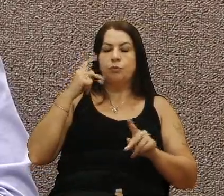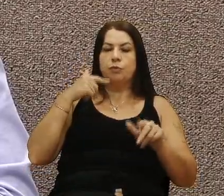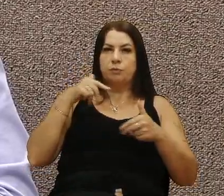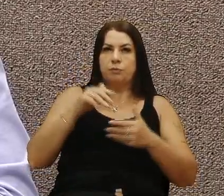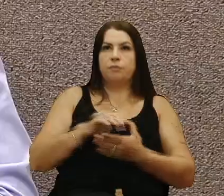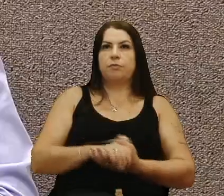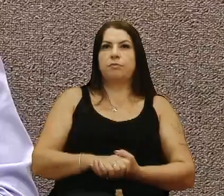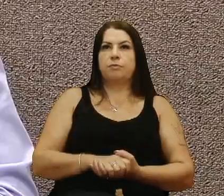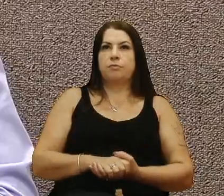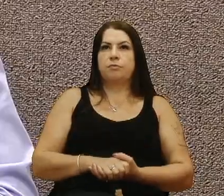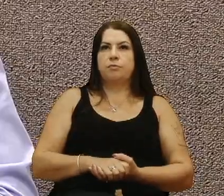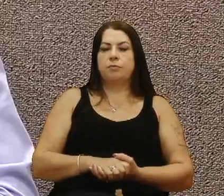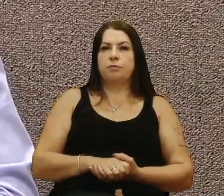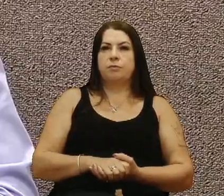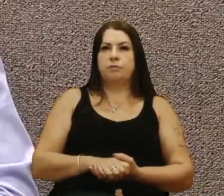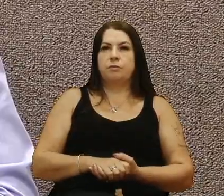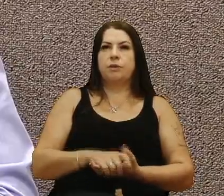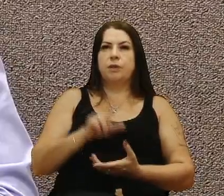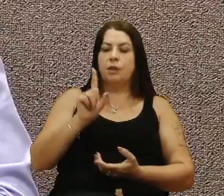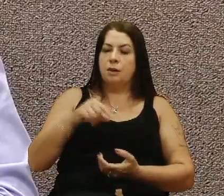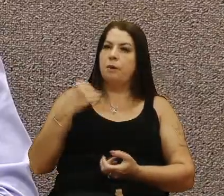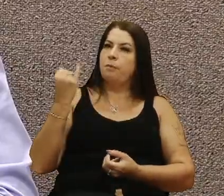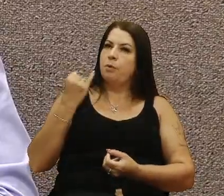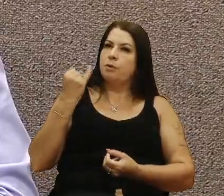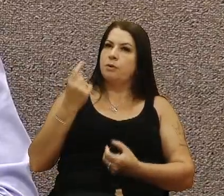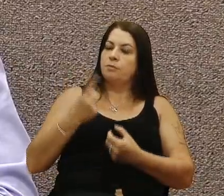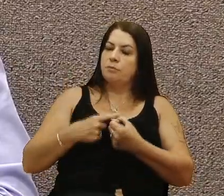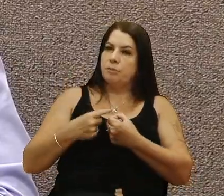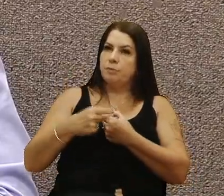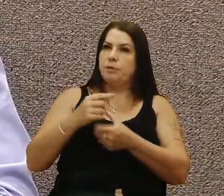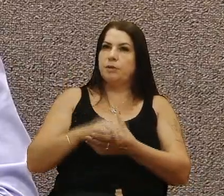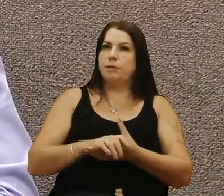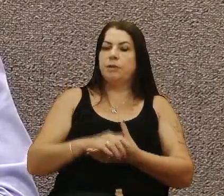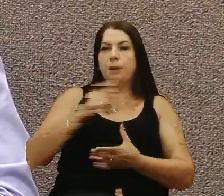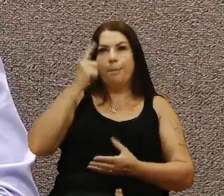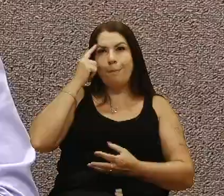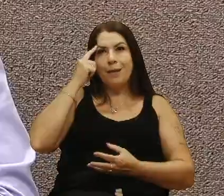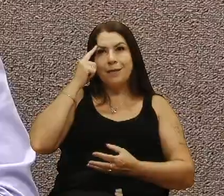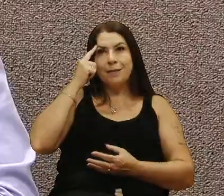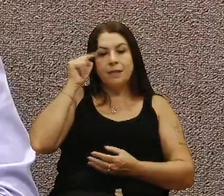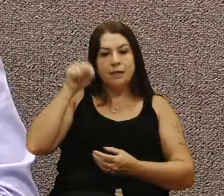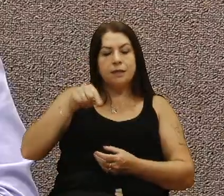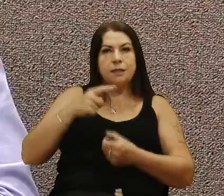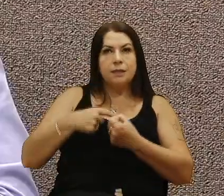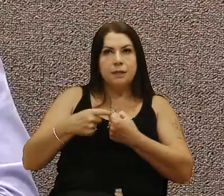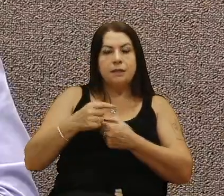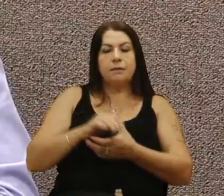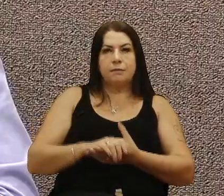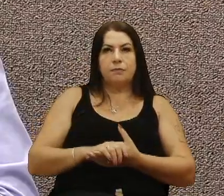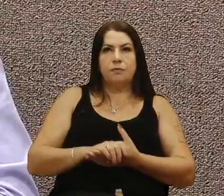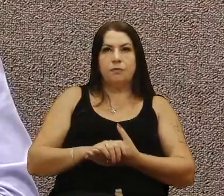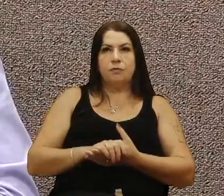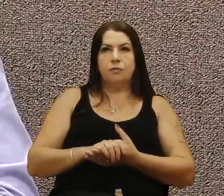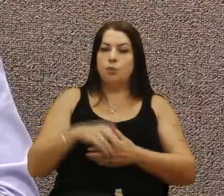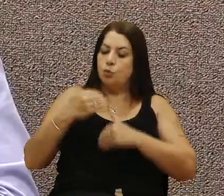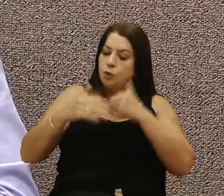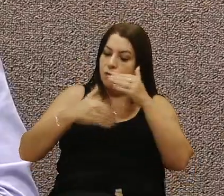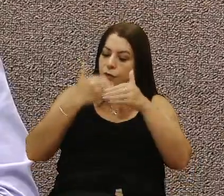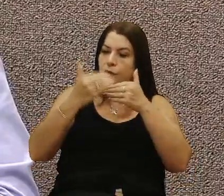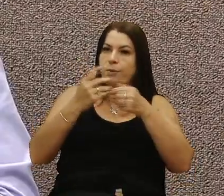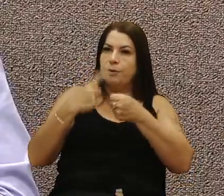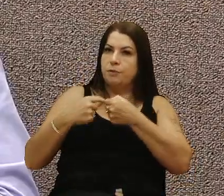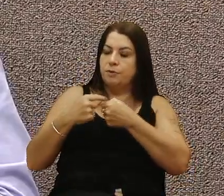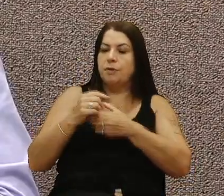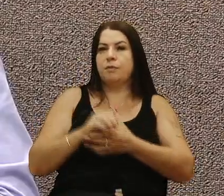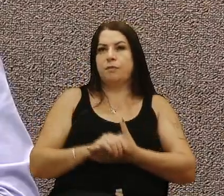trabalham. É importante para a cidade pensar na cidade, no desenvolvimento da